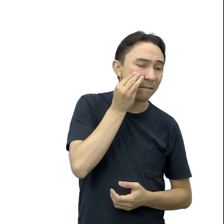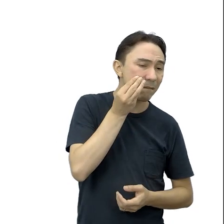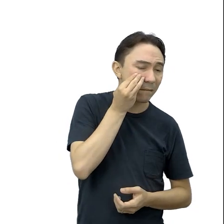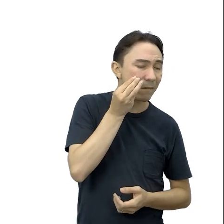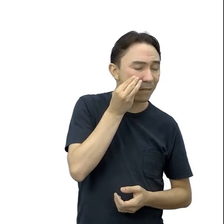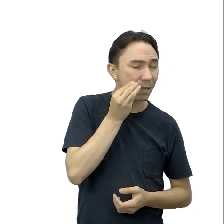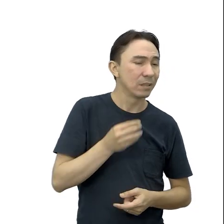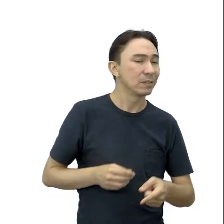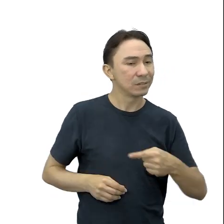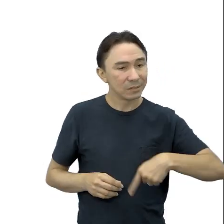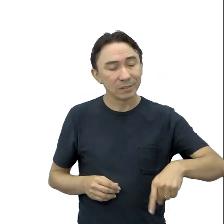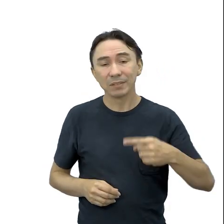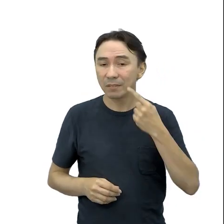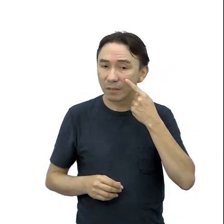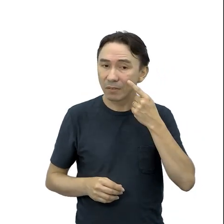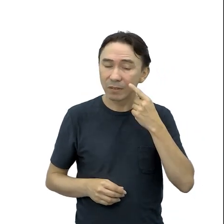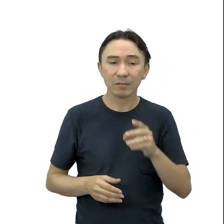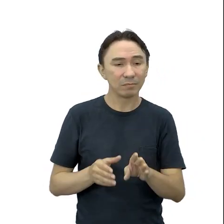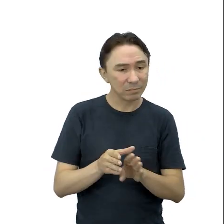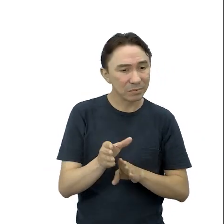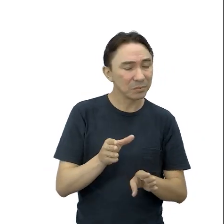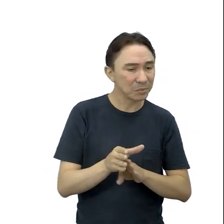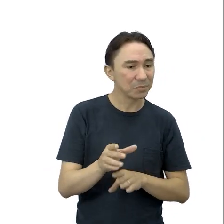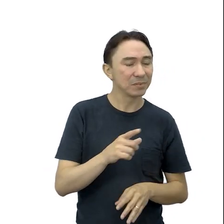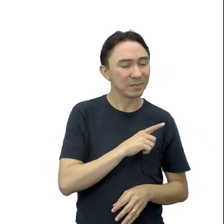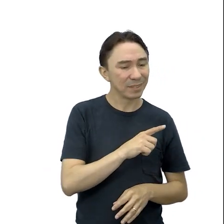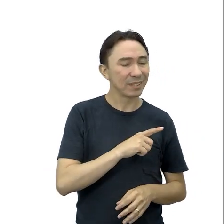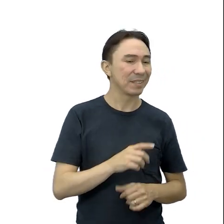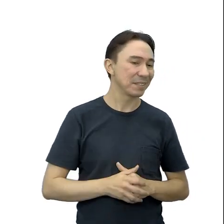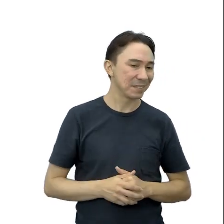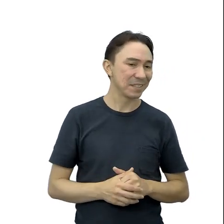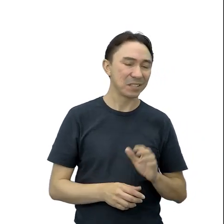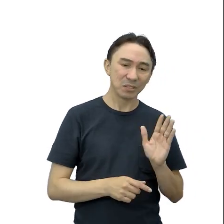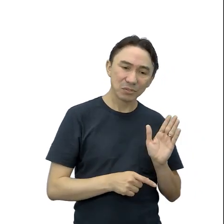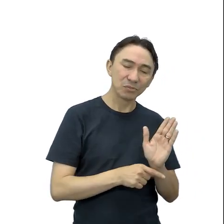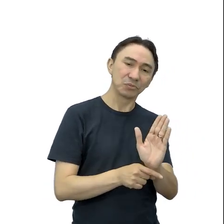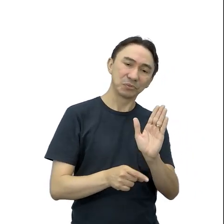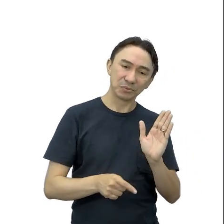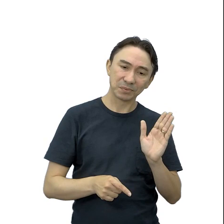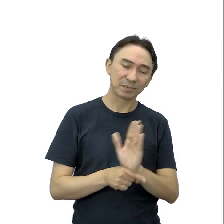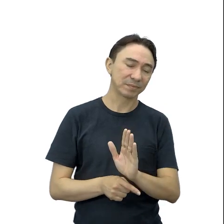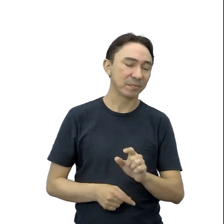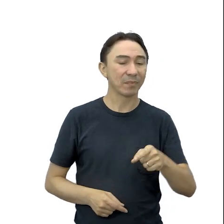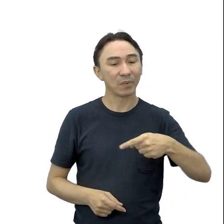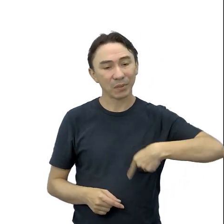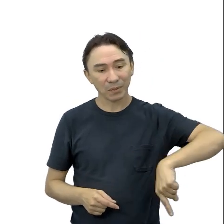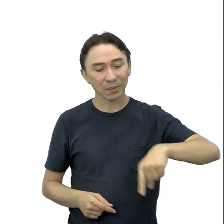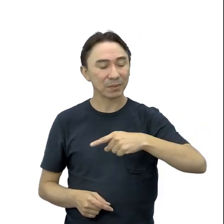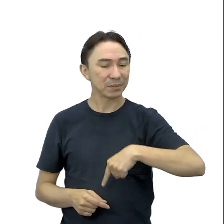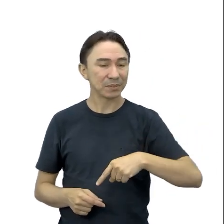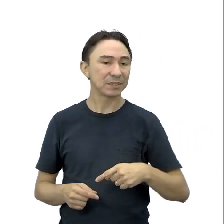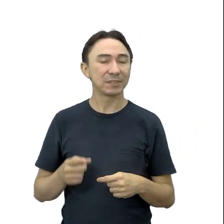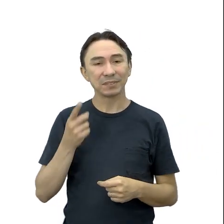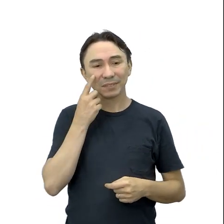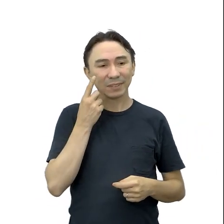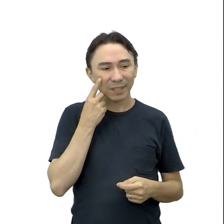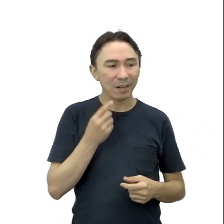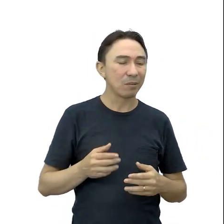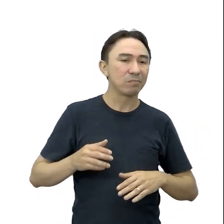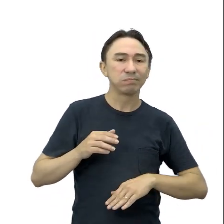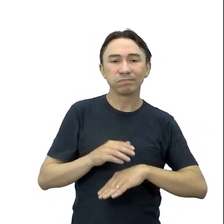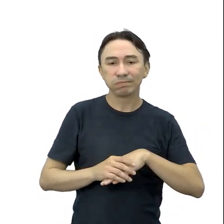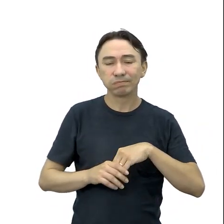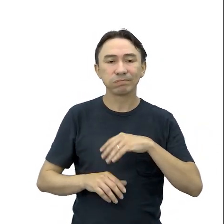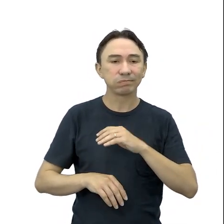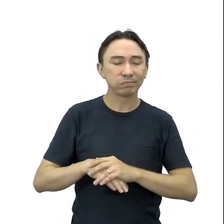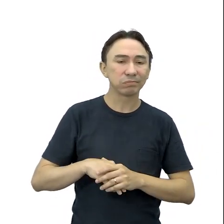essas orientações que tem pedagógicas, né? Que a gente possa olhar sobre o currículo e suas habilidades. A gente tem